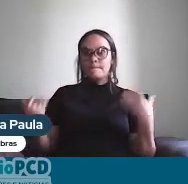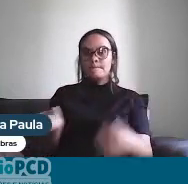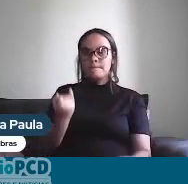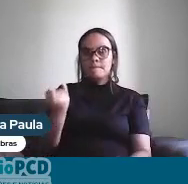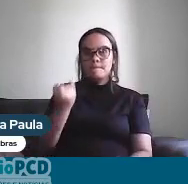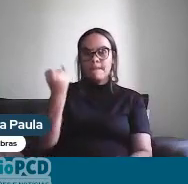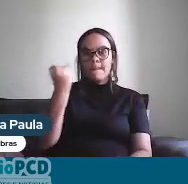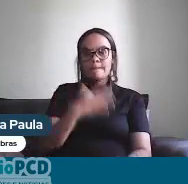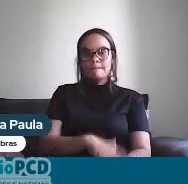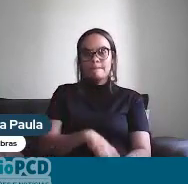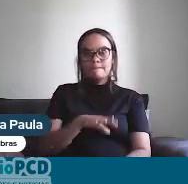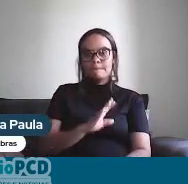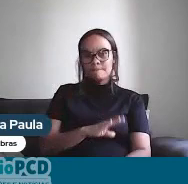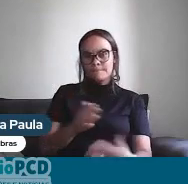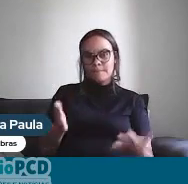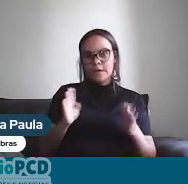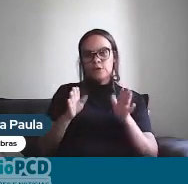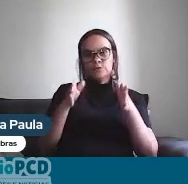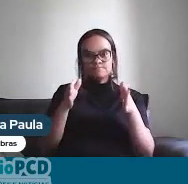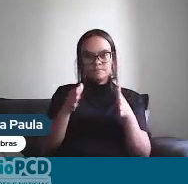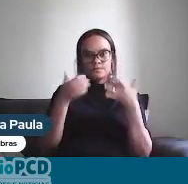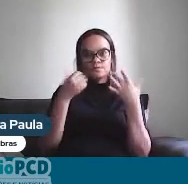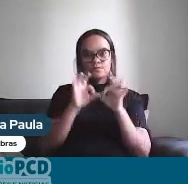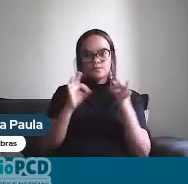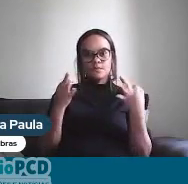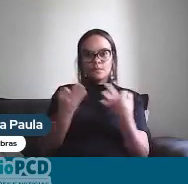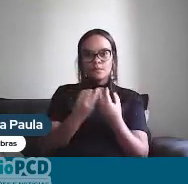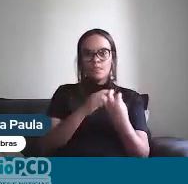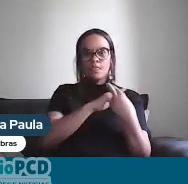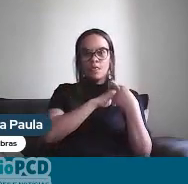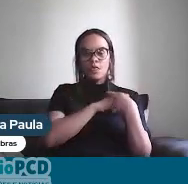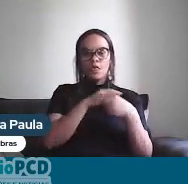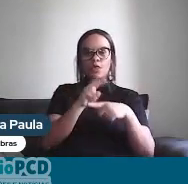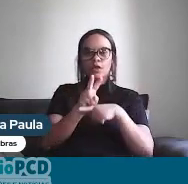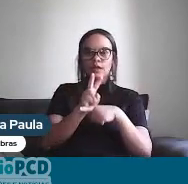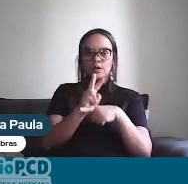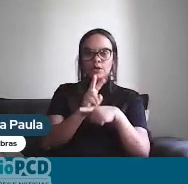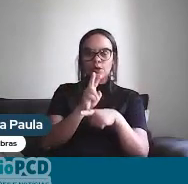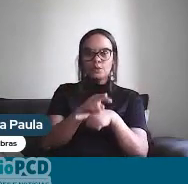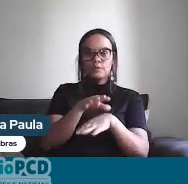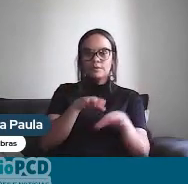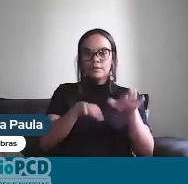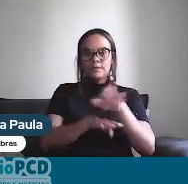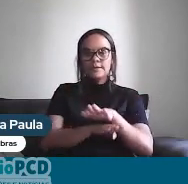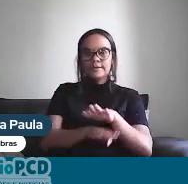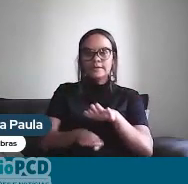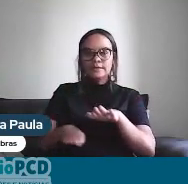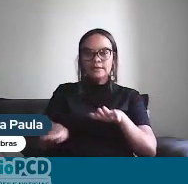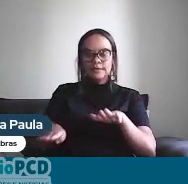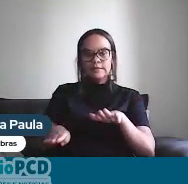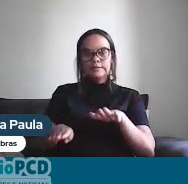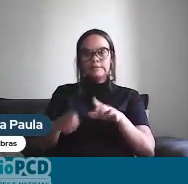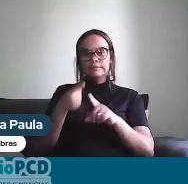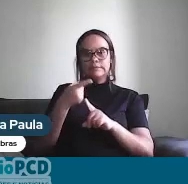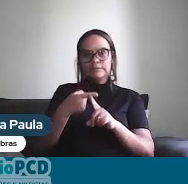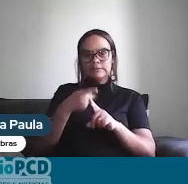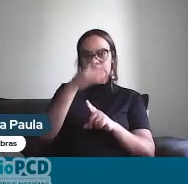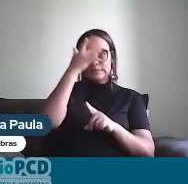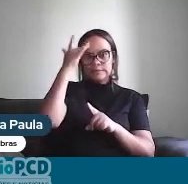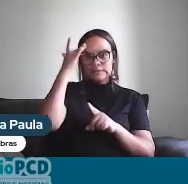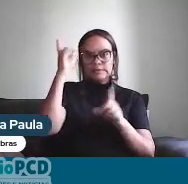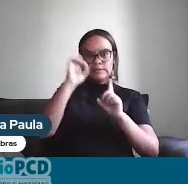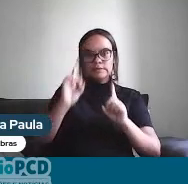Principalmente os pais, os familiares, os responsáveis que cuidam, né, de crianças que têm algum tipo de